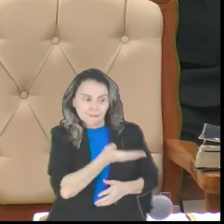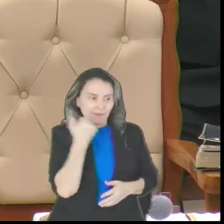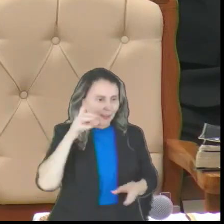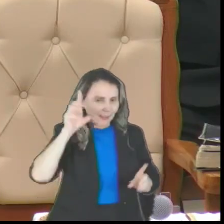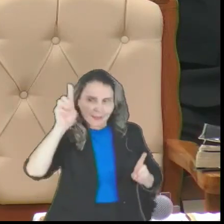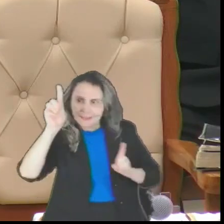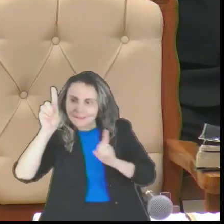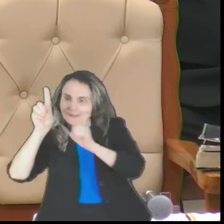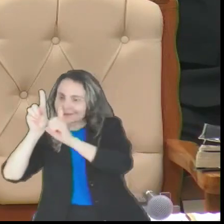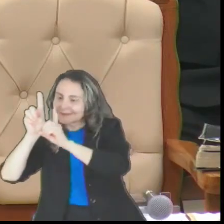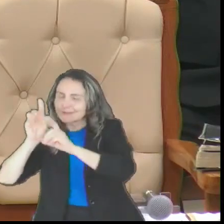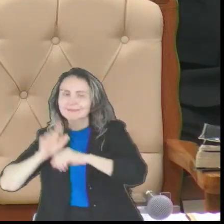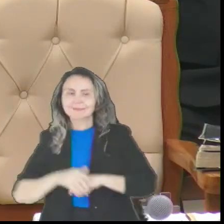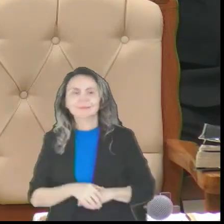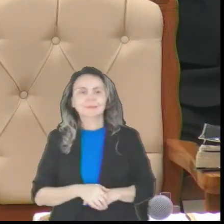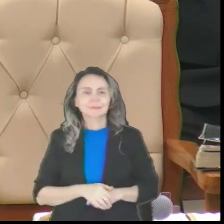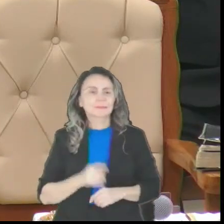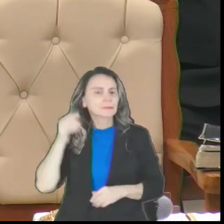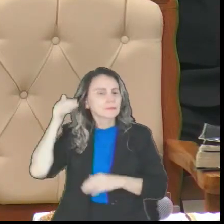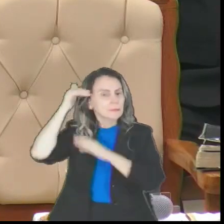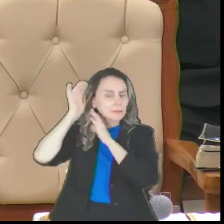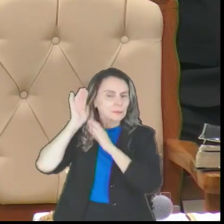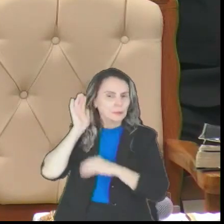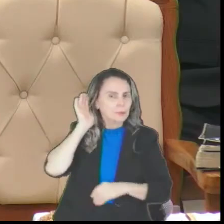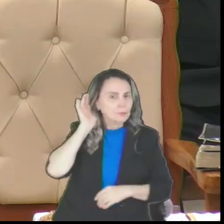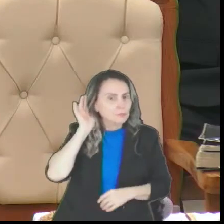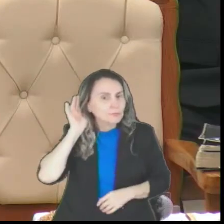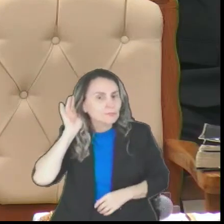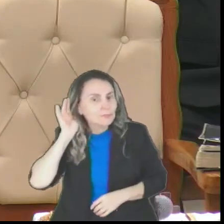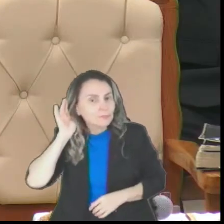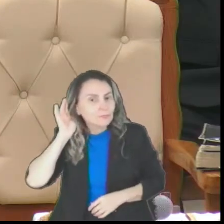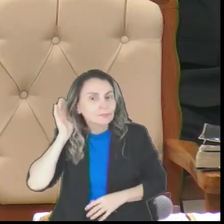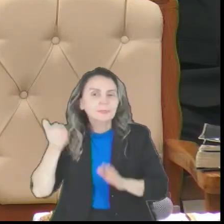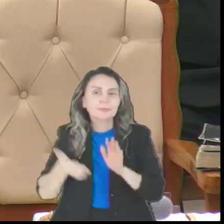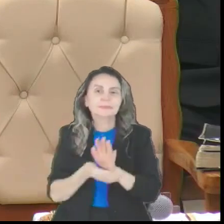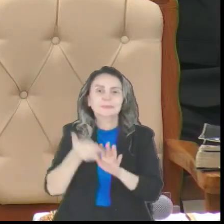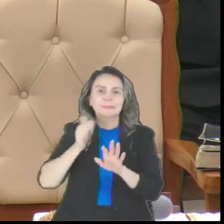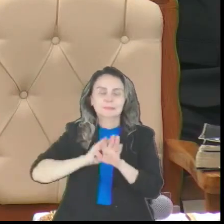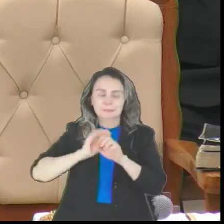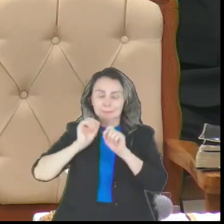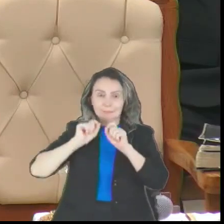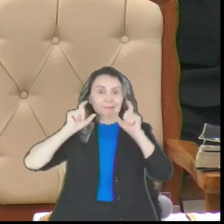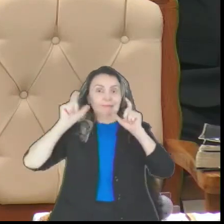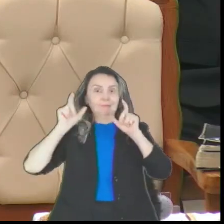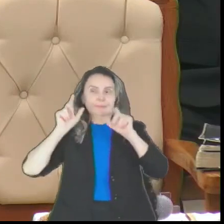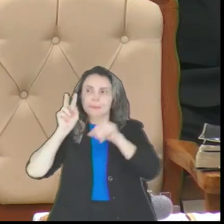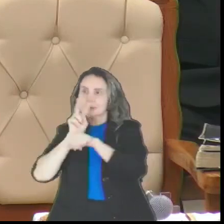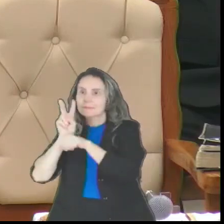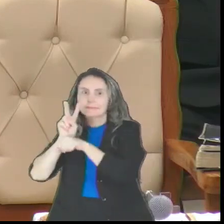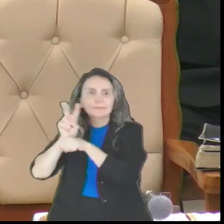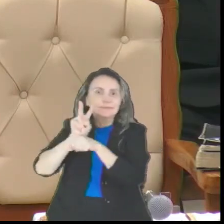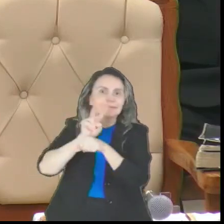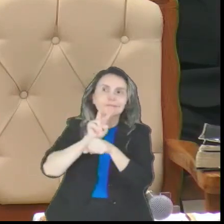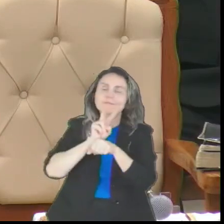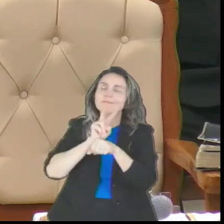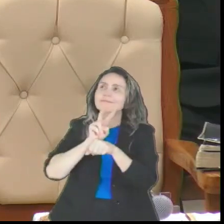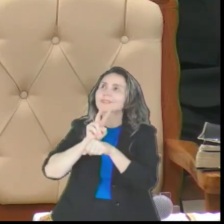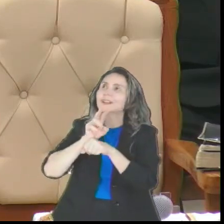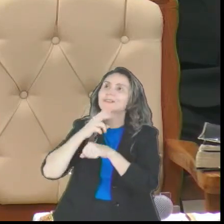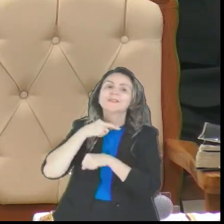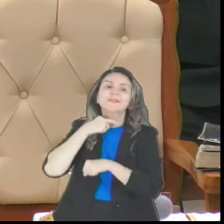Inclinar os ouvidos, irmãos, é estar atento para a voz de Deus, irmãos.